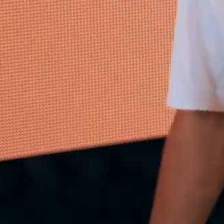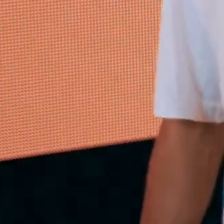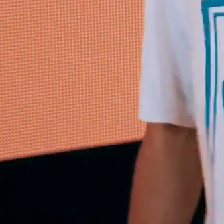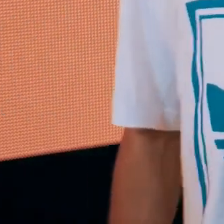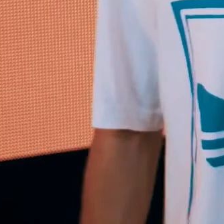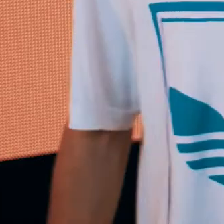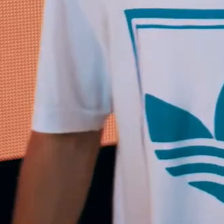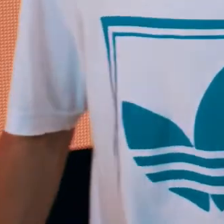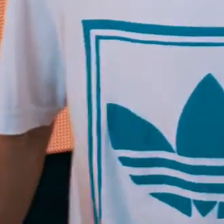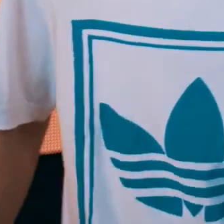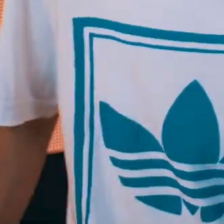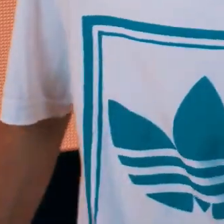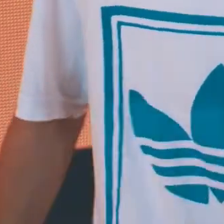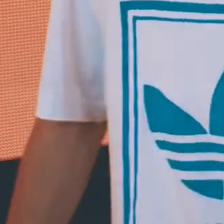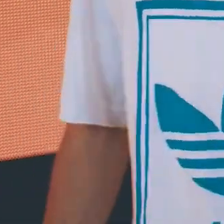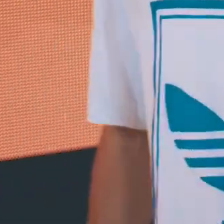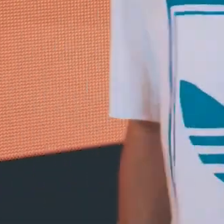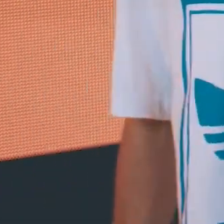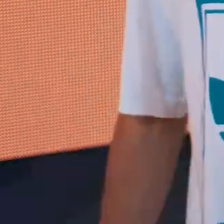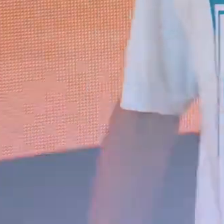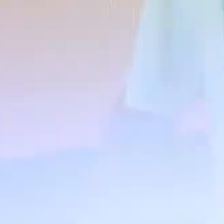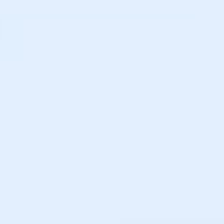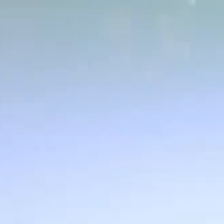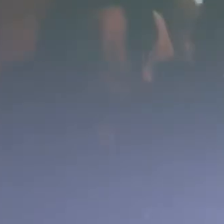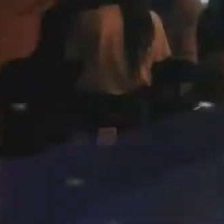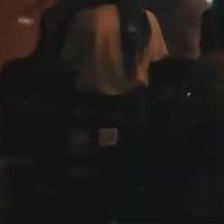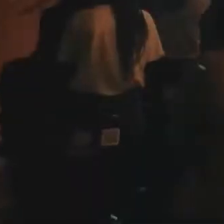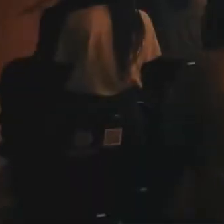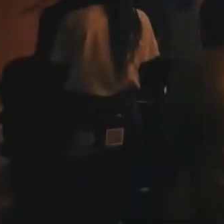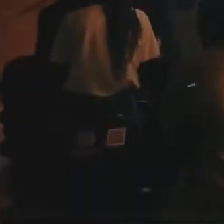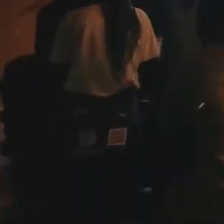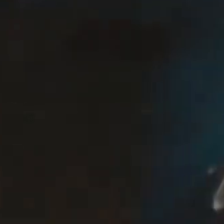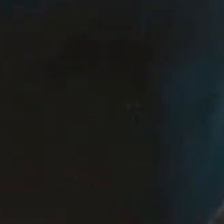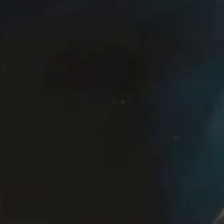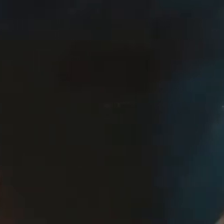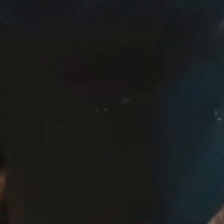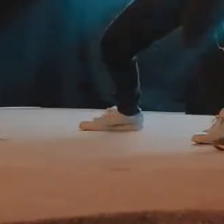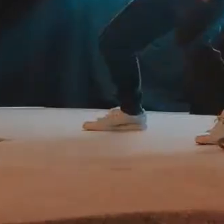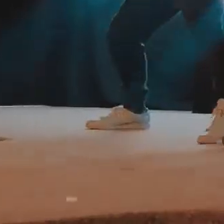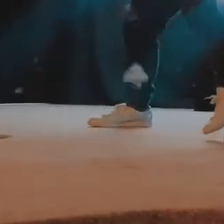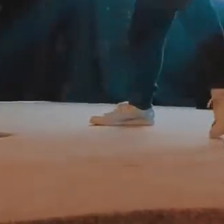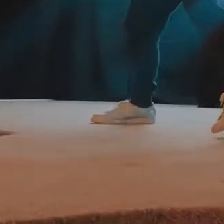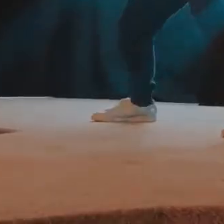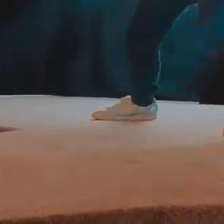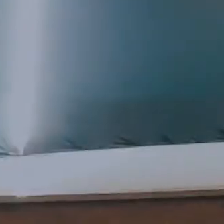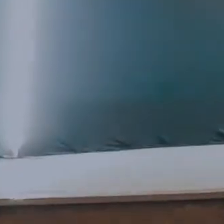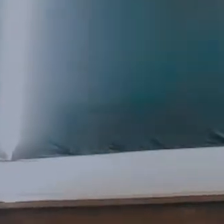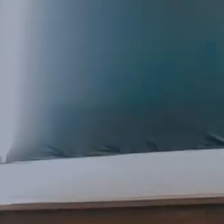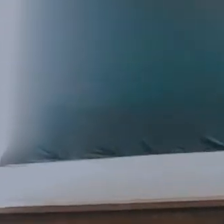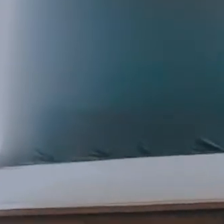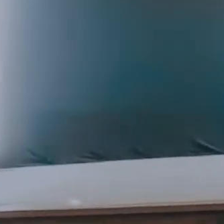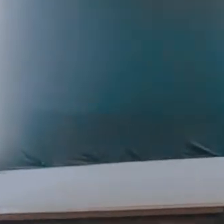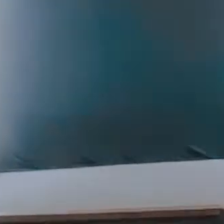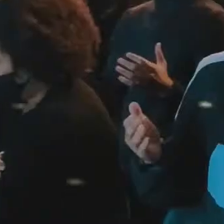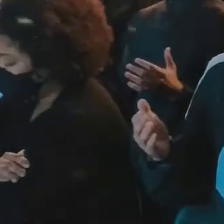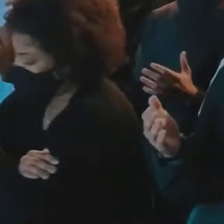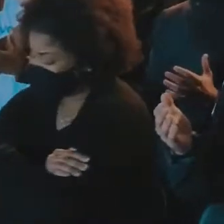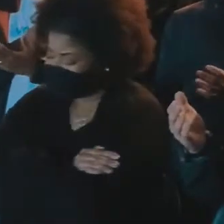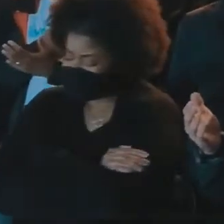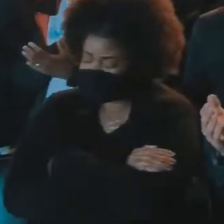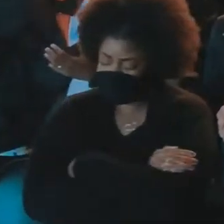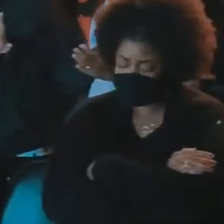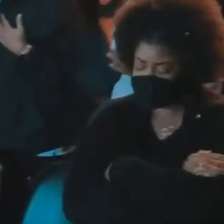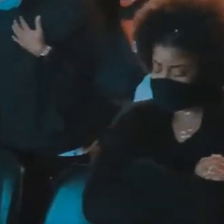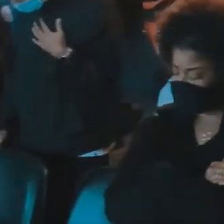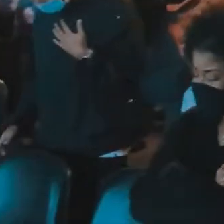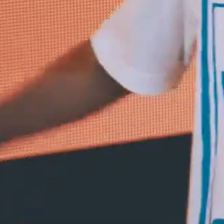algumas programações do nosso departamento para vocês. Começando com a nossa segunda diferente, que é o culto de adolescentes aqui da ADVEC, às 19 horas no